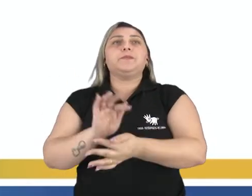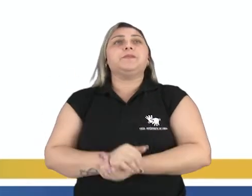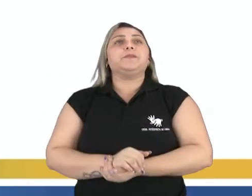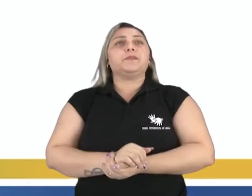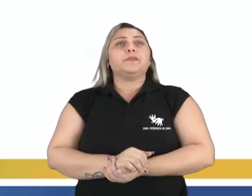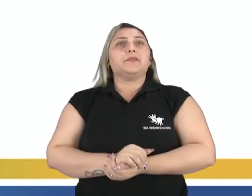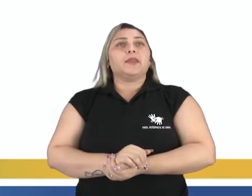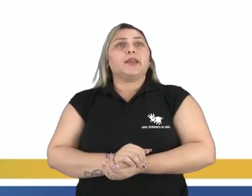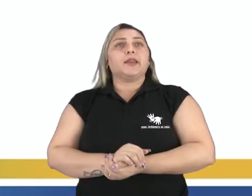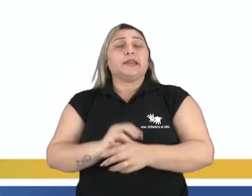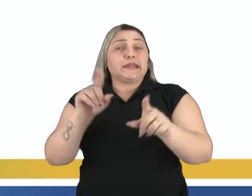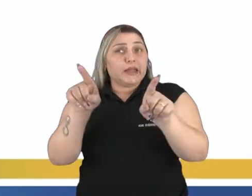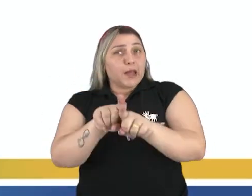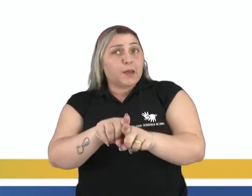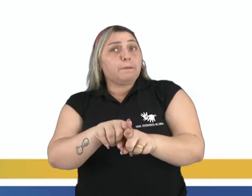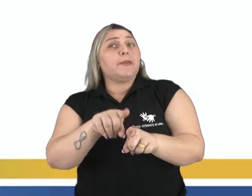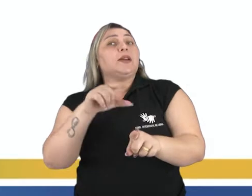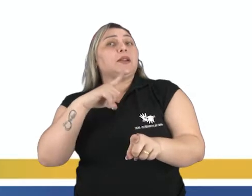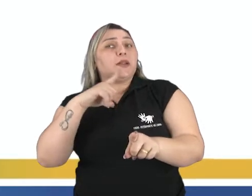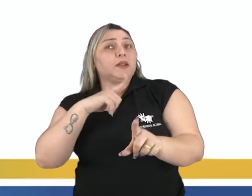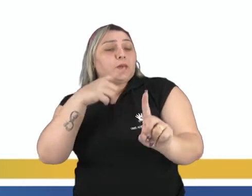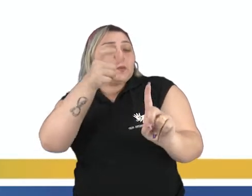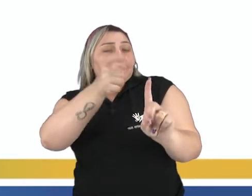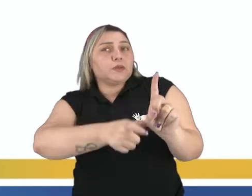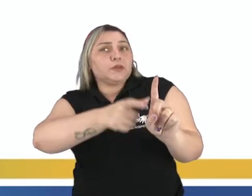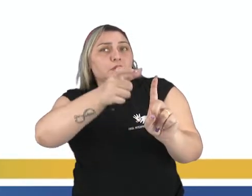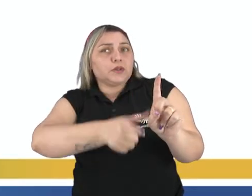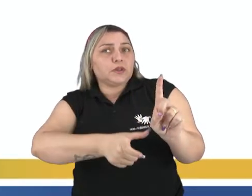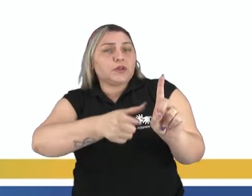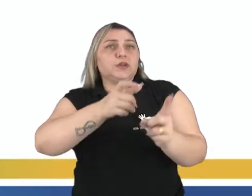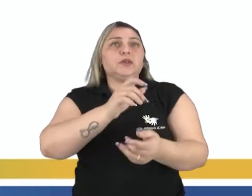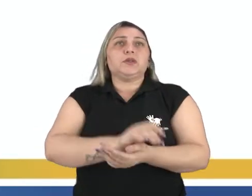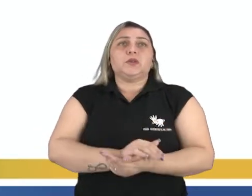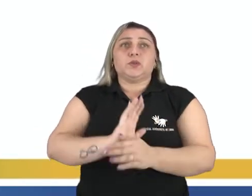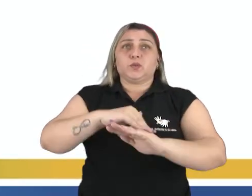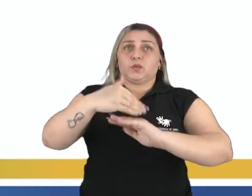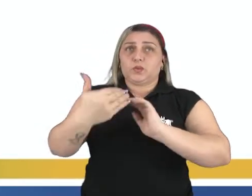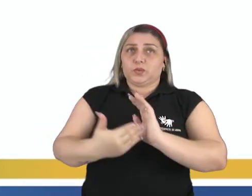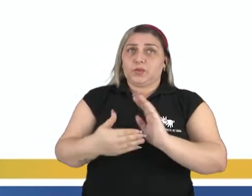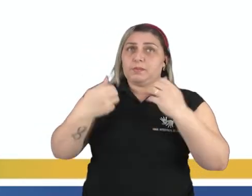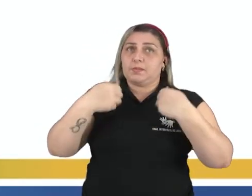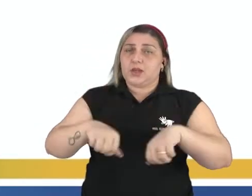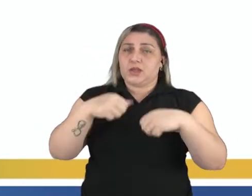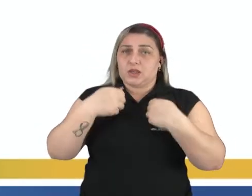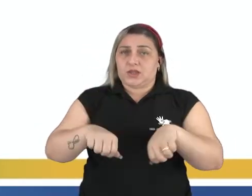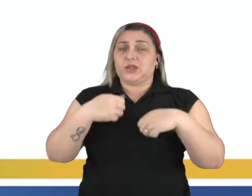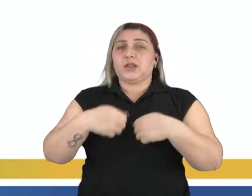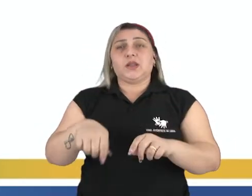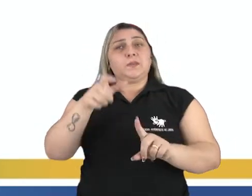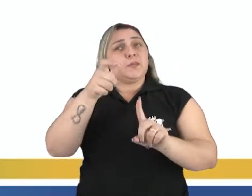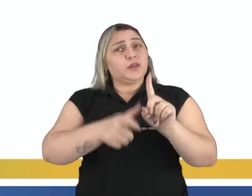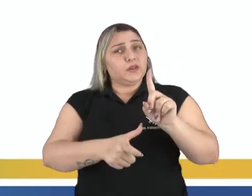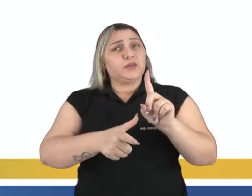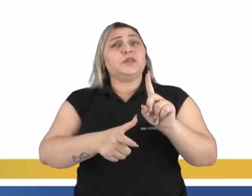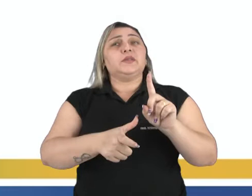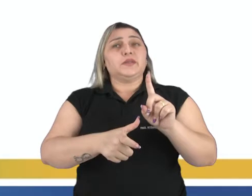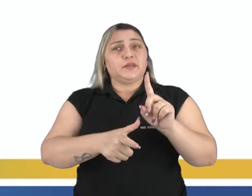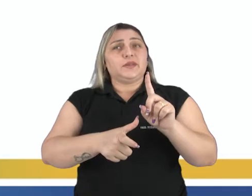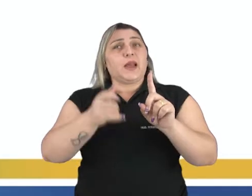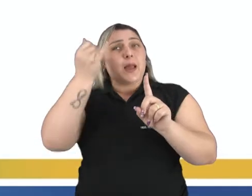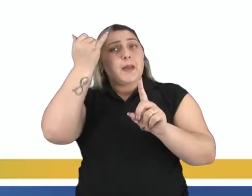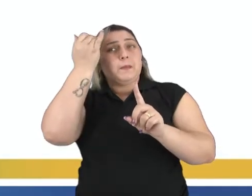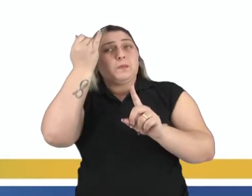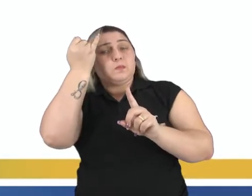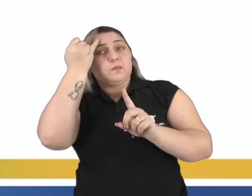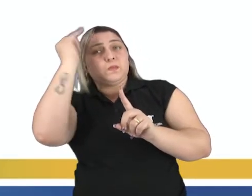a história e sim nós temos personagem e todo história precisa ter personagens são seres fictícios